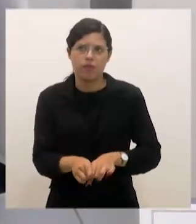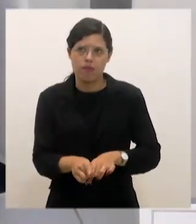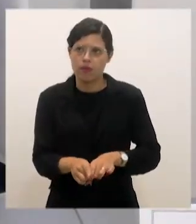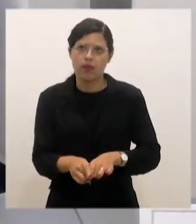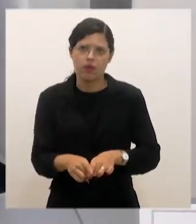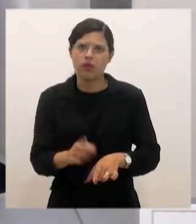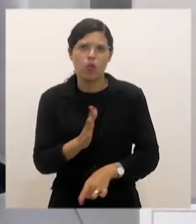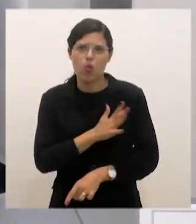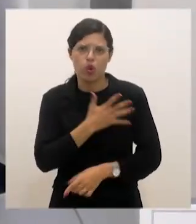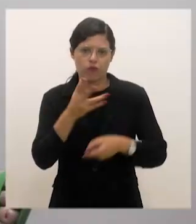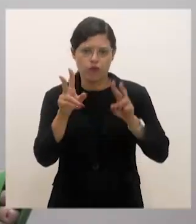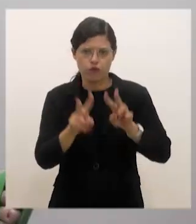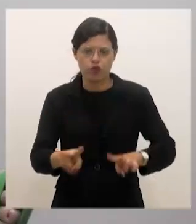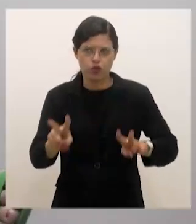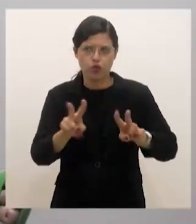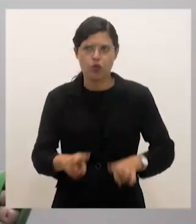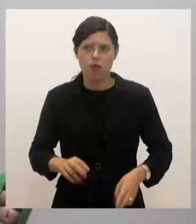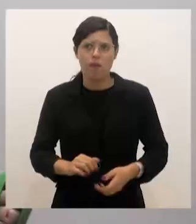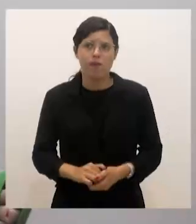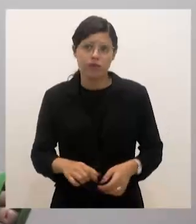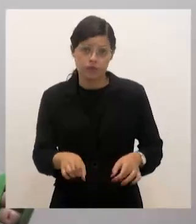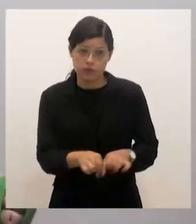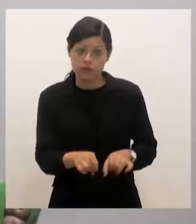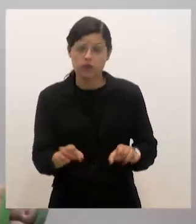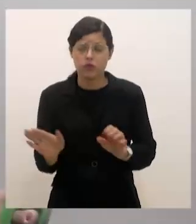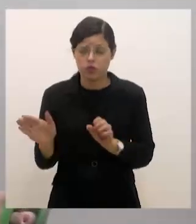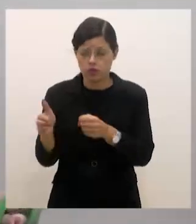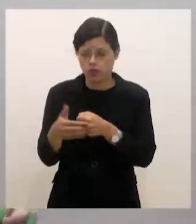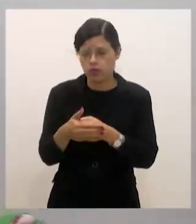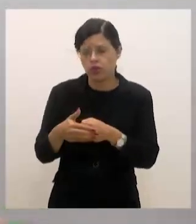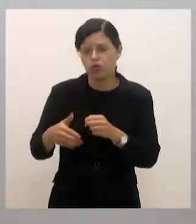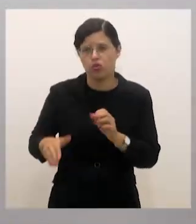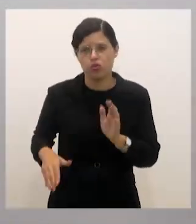de esconderijo de narcotraficantes. Exatamente. Também.